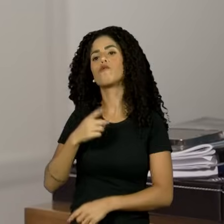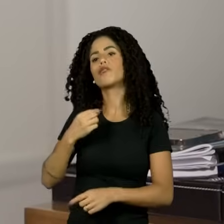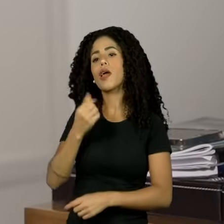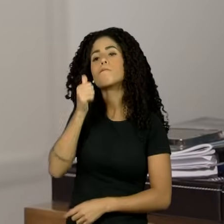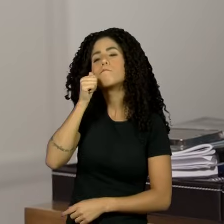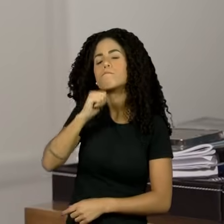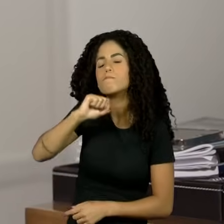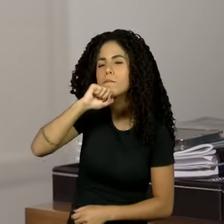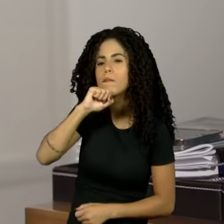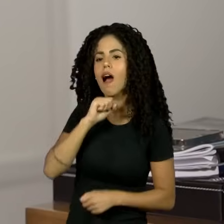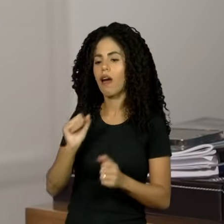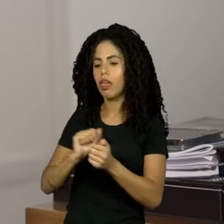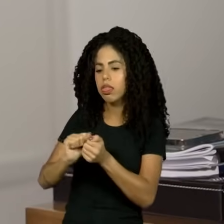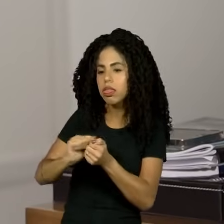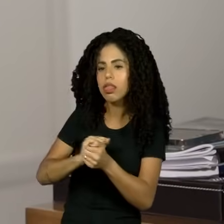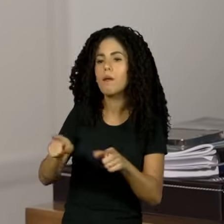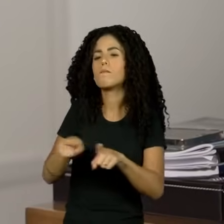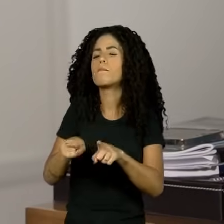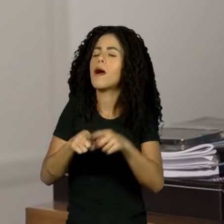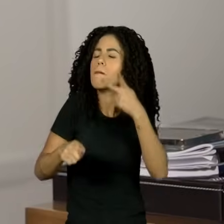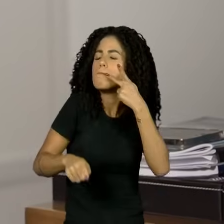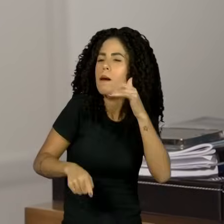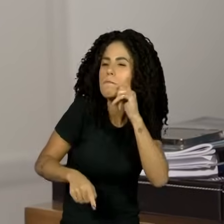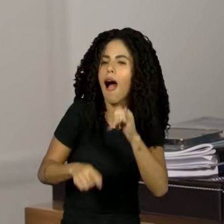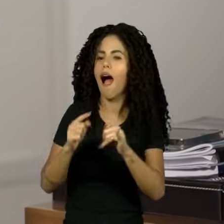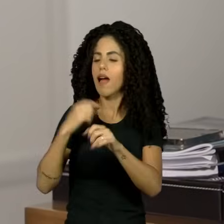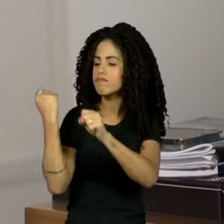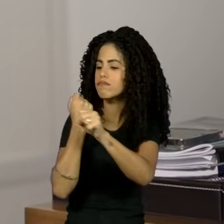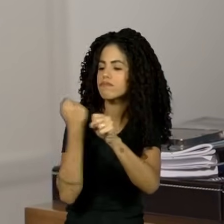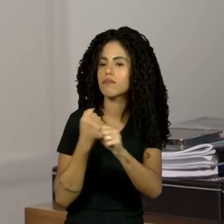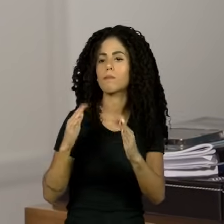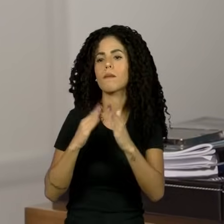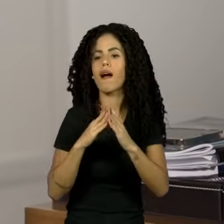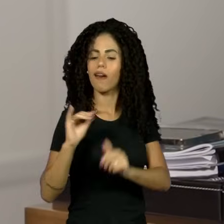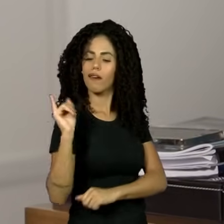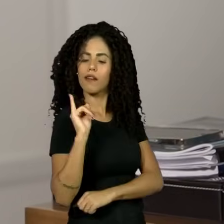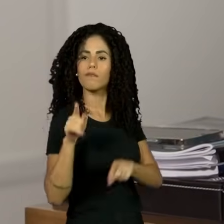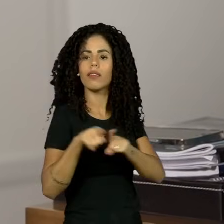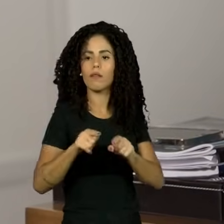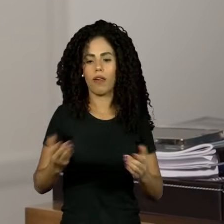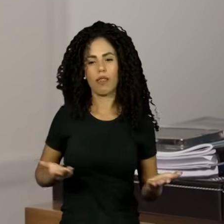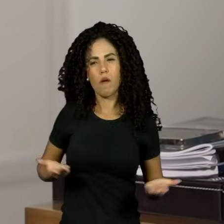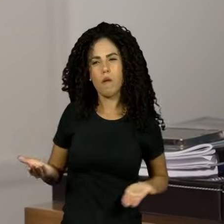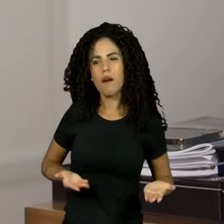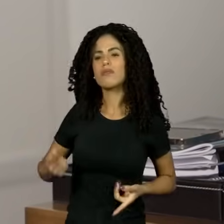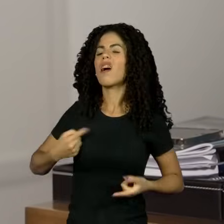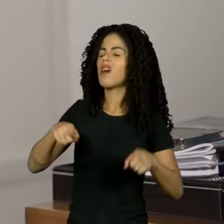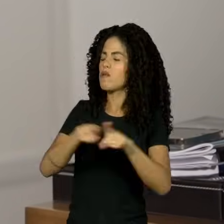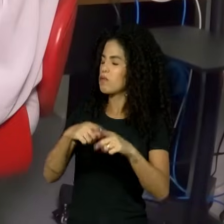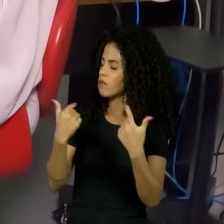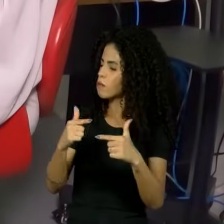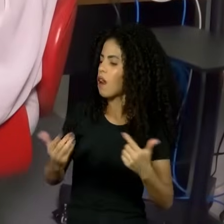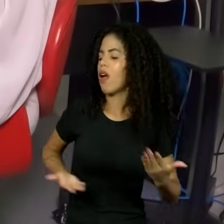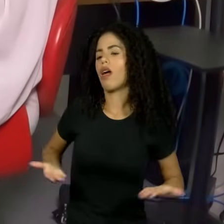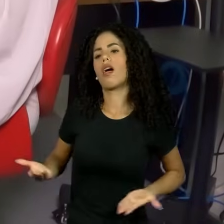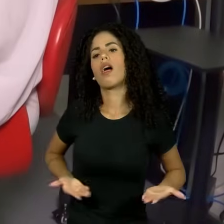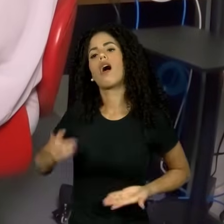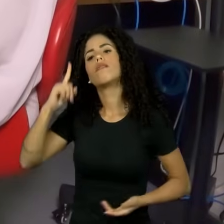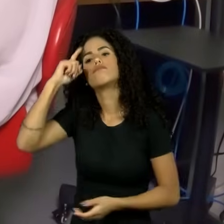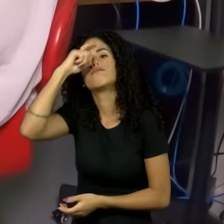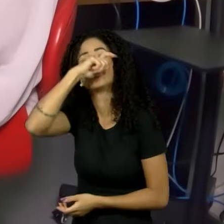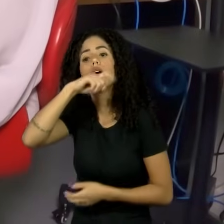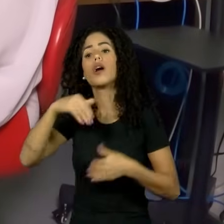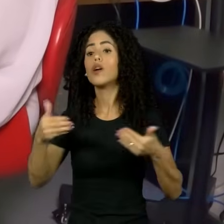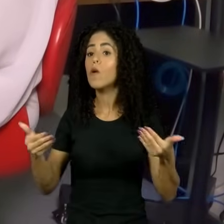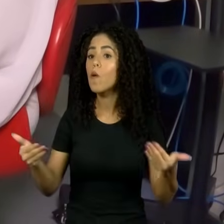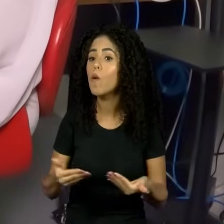lavadeira, padrasto pedreiro, tia lavadeira, irmã doméstica. Eu trabalhei como doméstica e coisa e tal. E